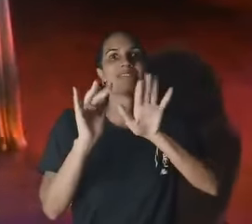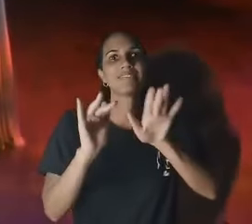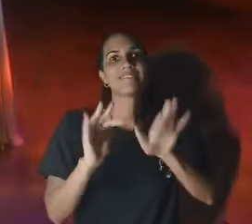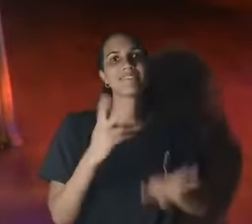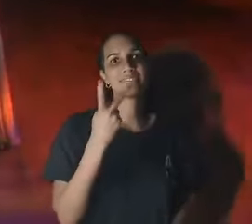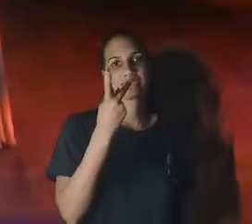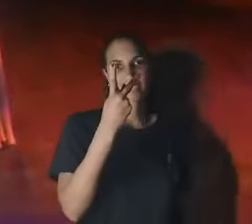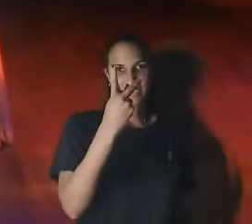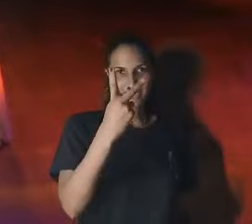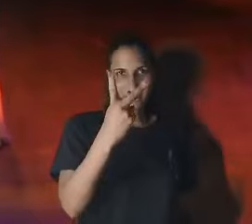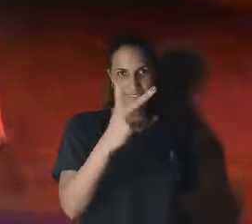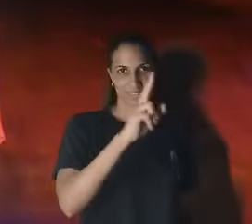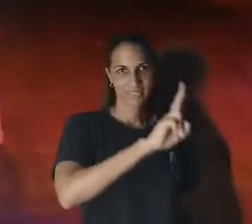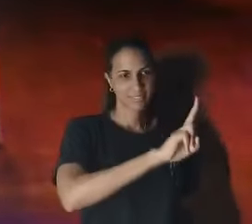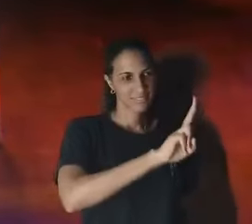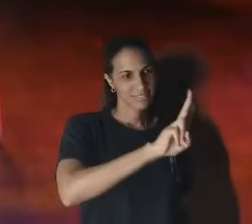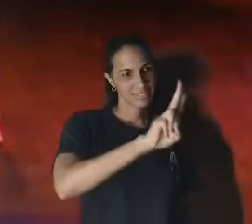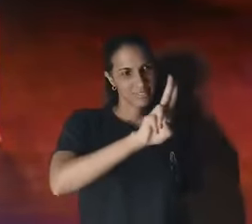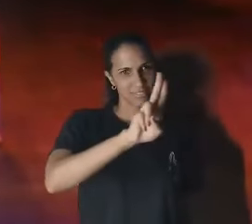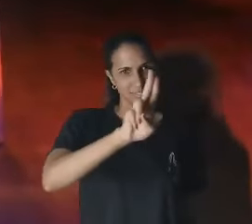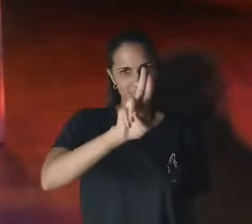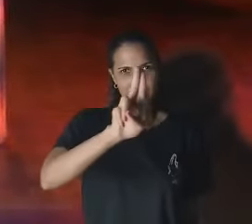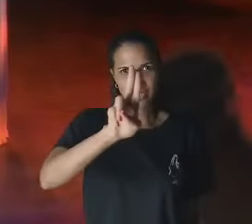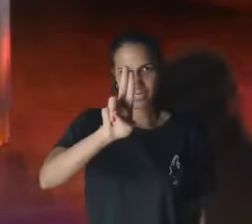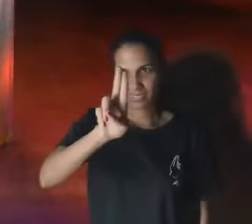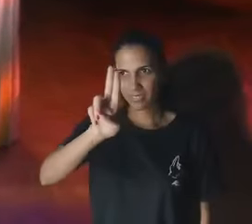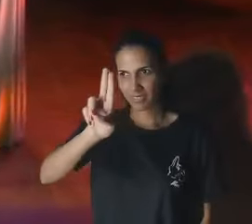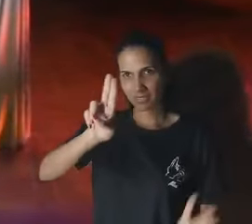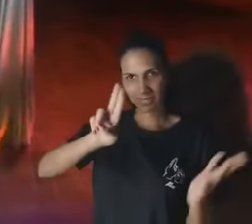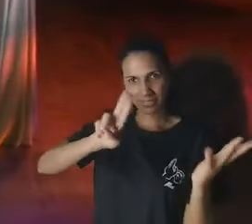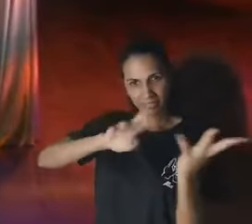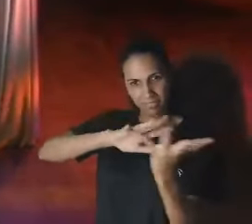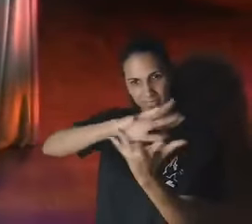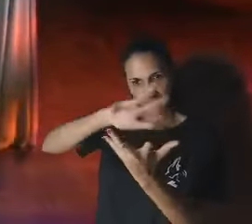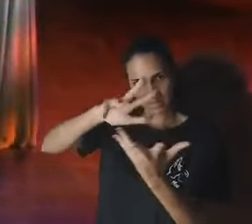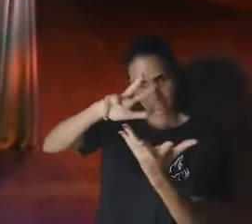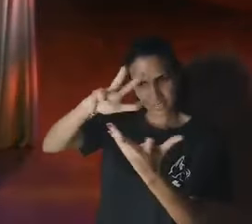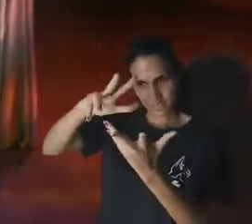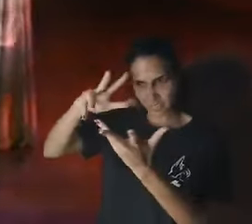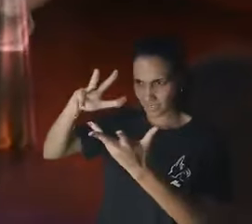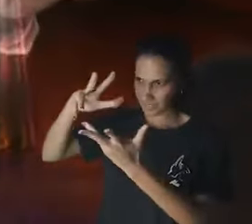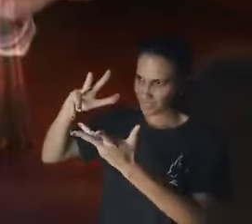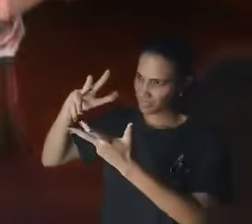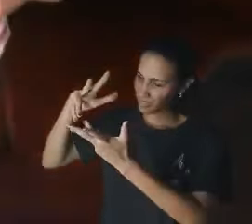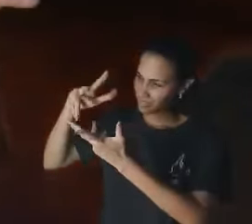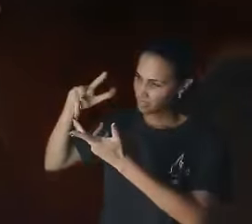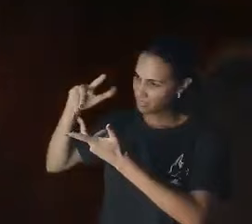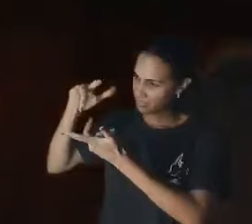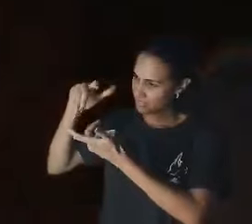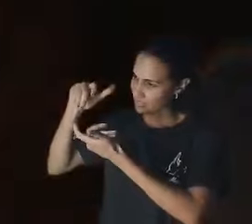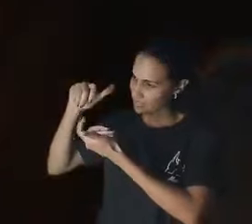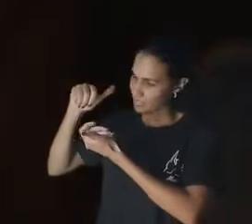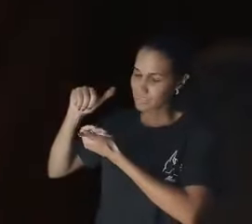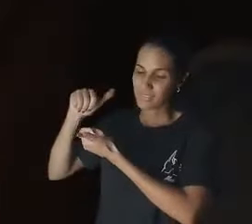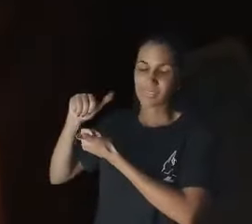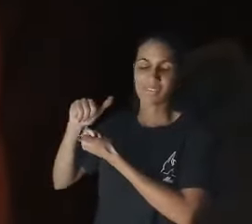bendito é o teu nome em toda a terra.